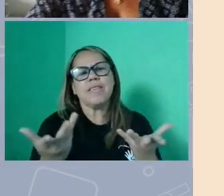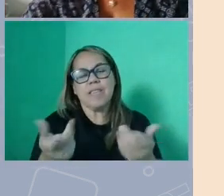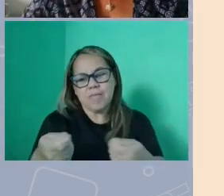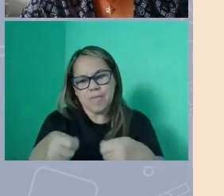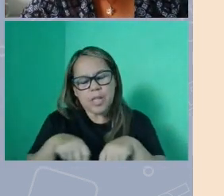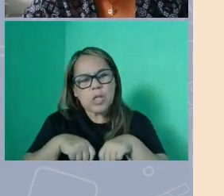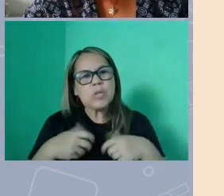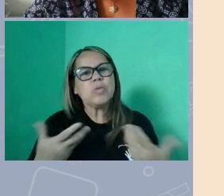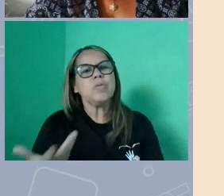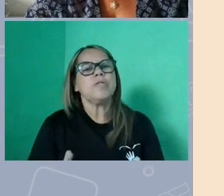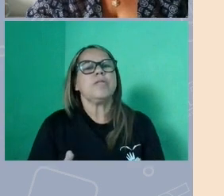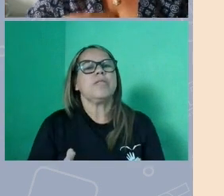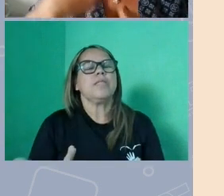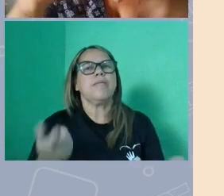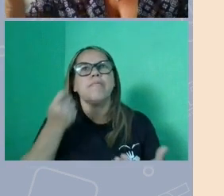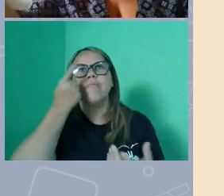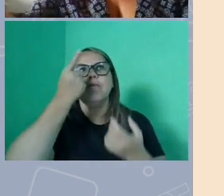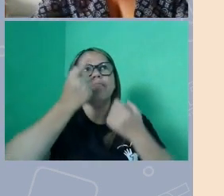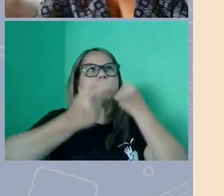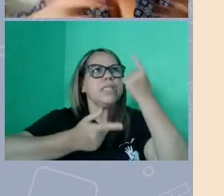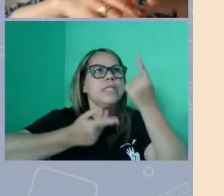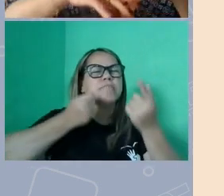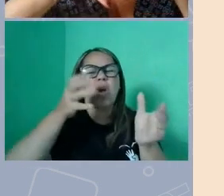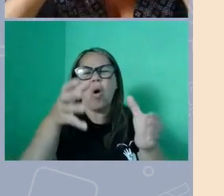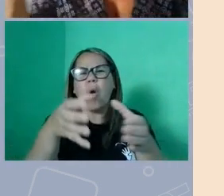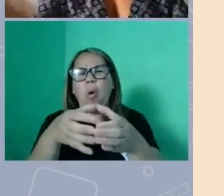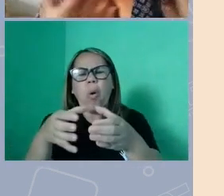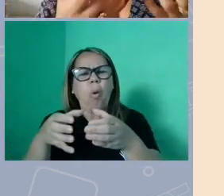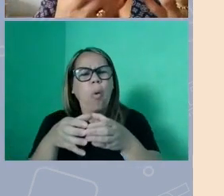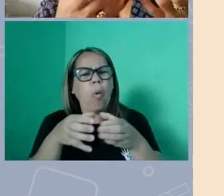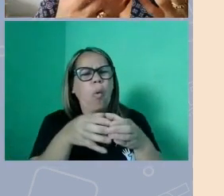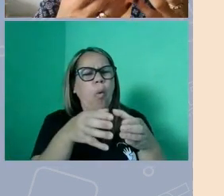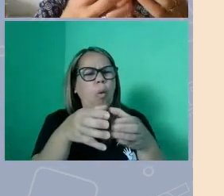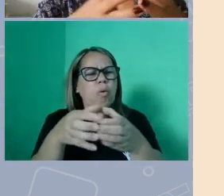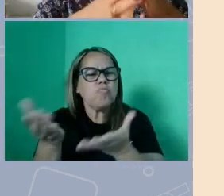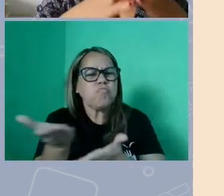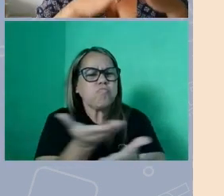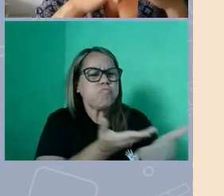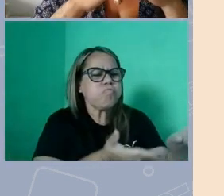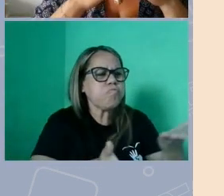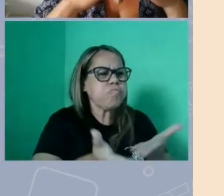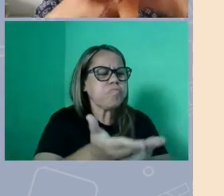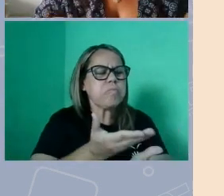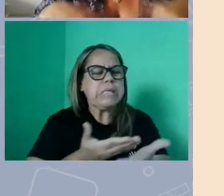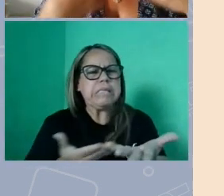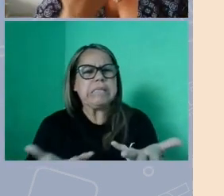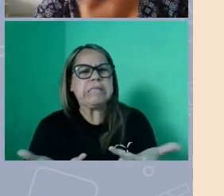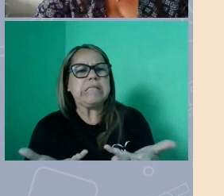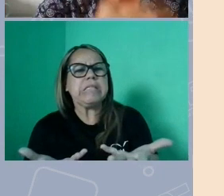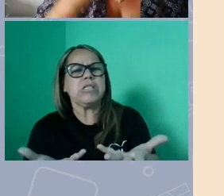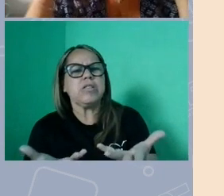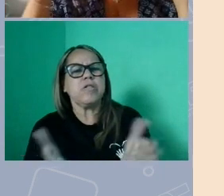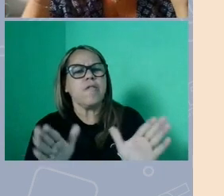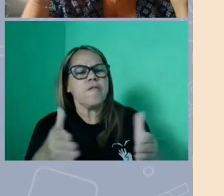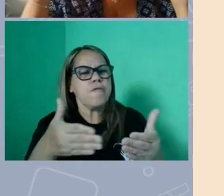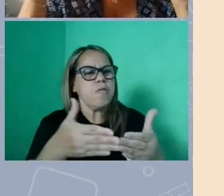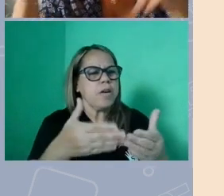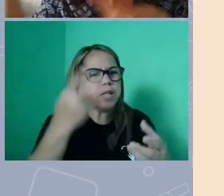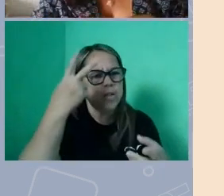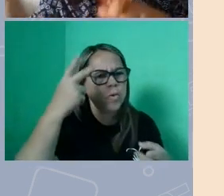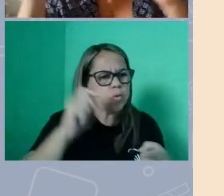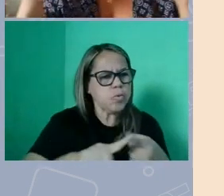gente né de ideia será que é o conjunto né dessas relações né pautadas nos elementos da cultura